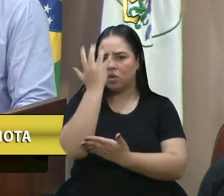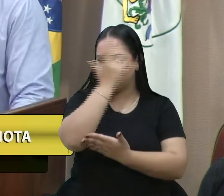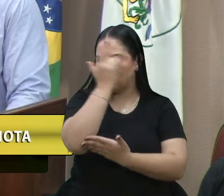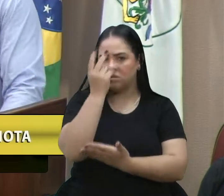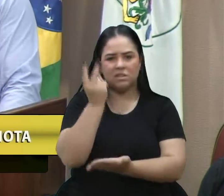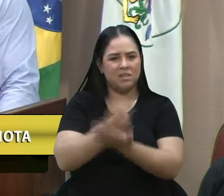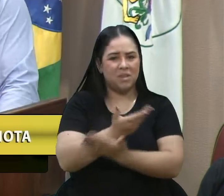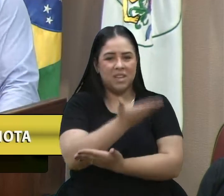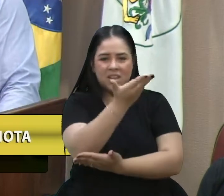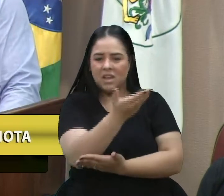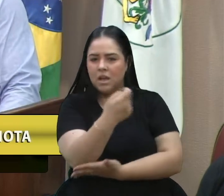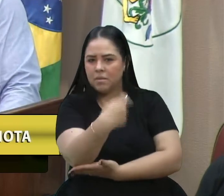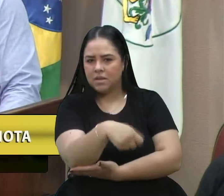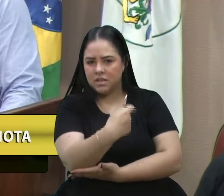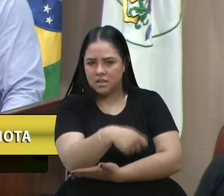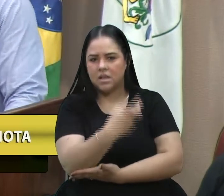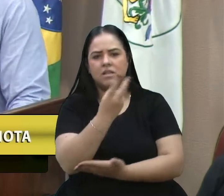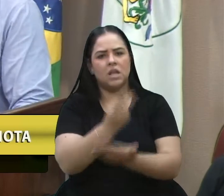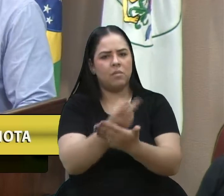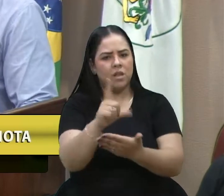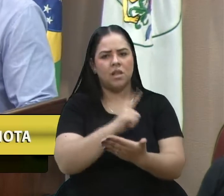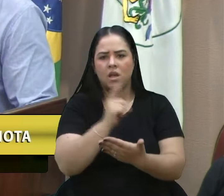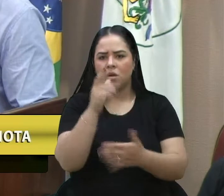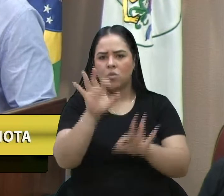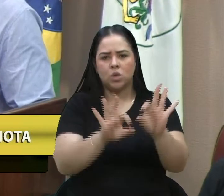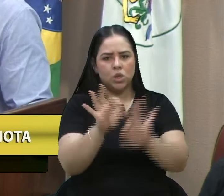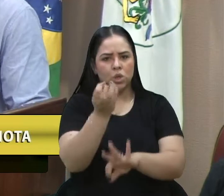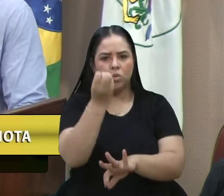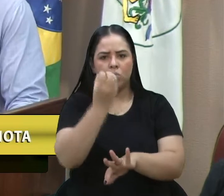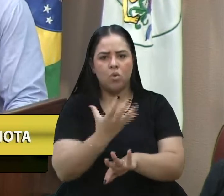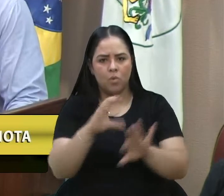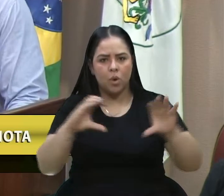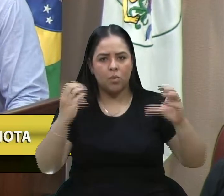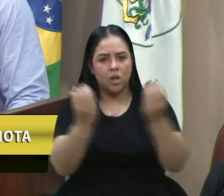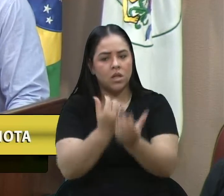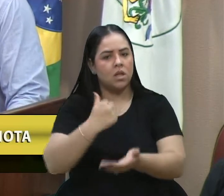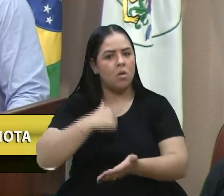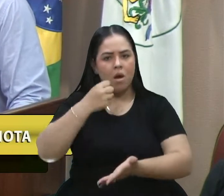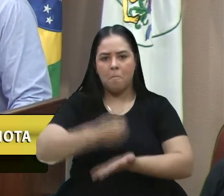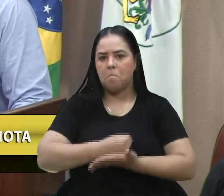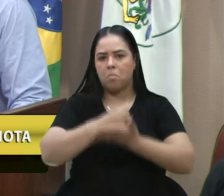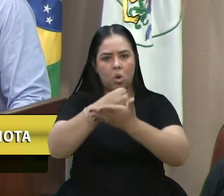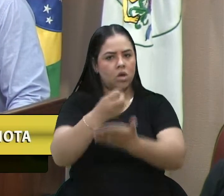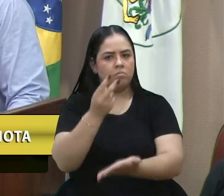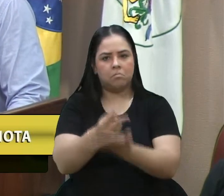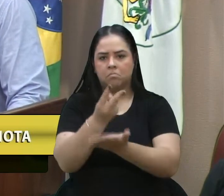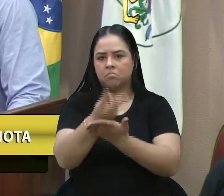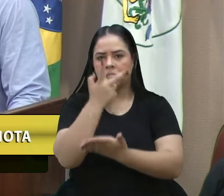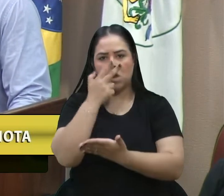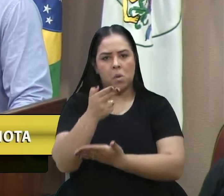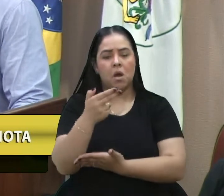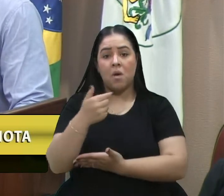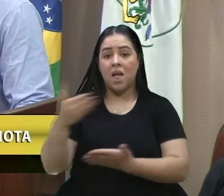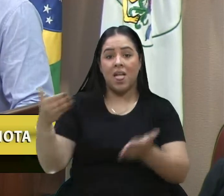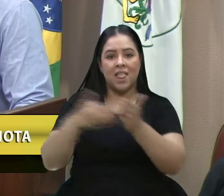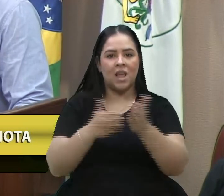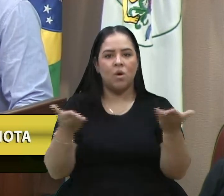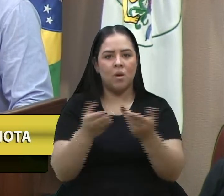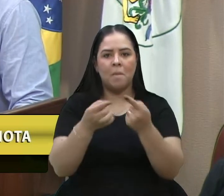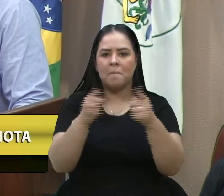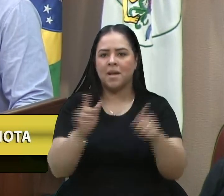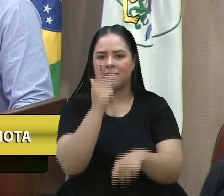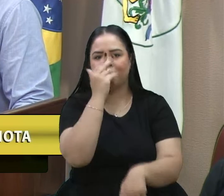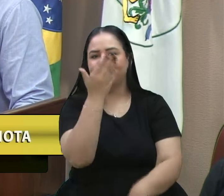precisar, sempre que vierem projetos bons para a comunidade, estarei apoiando o governo, sempre, como sempre fiz até hoje, mas nesse